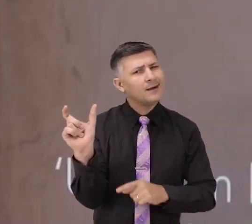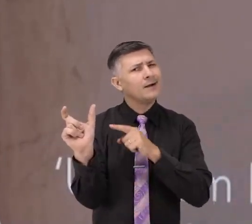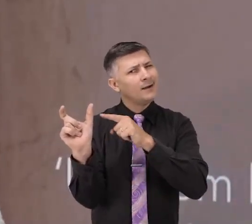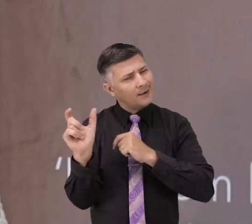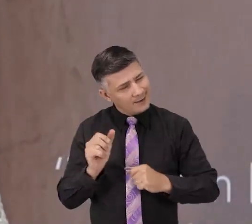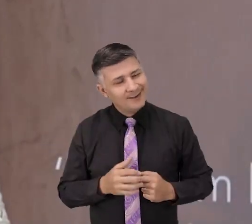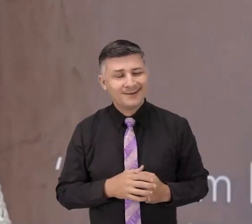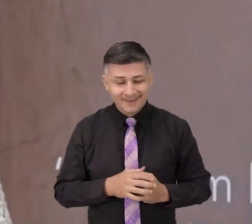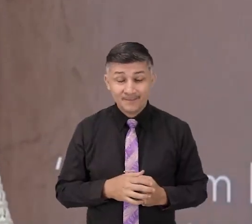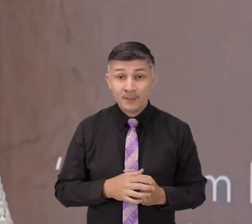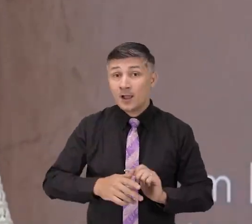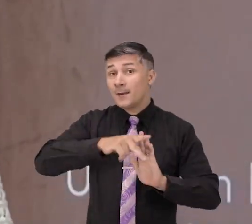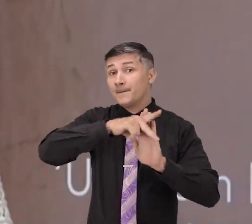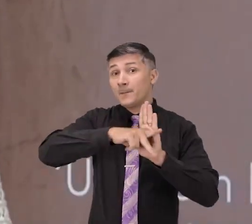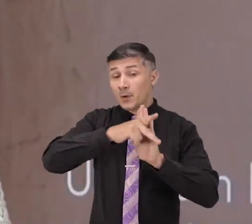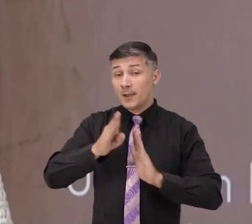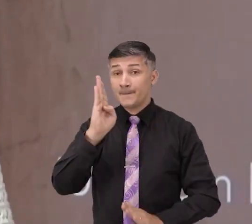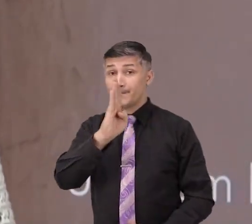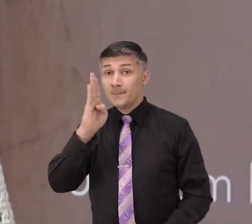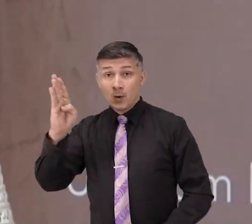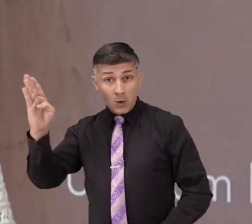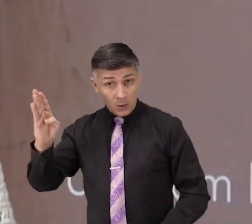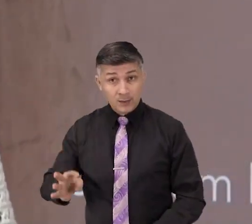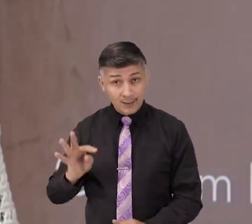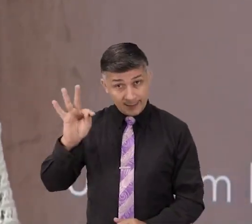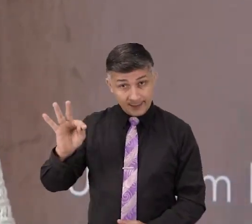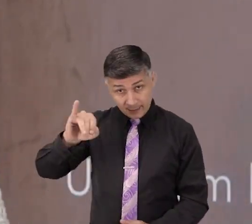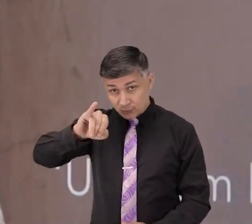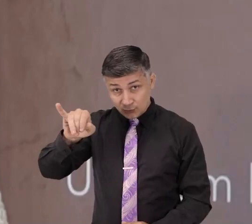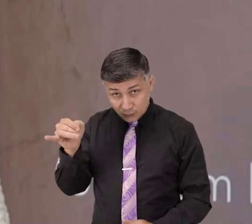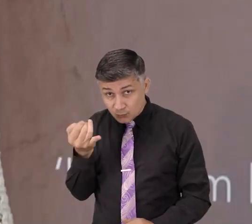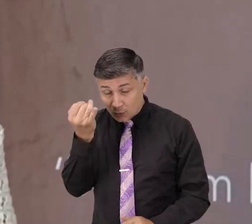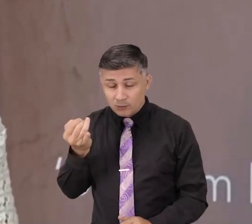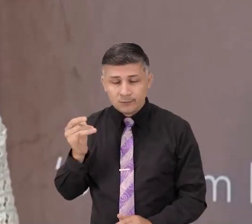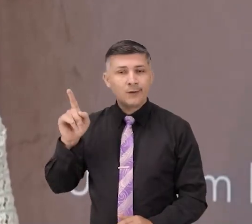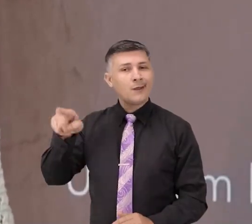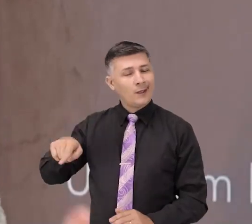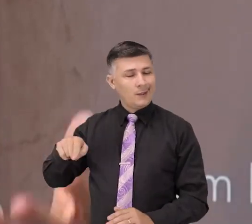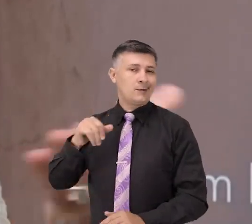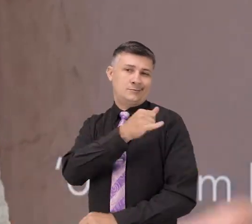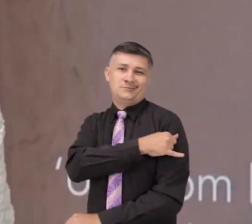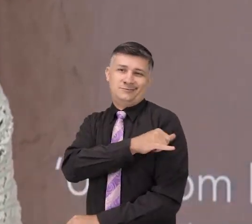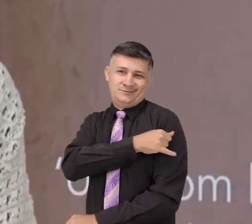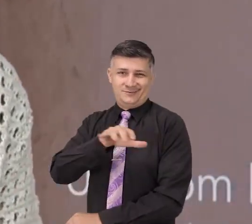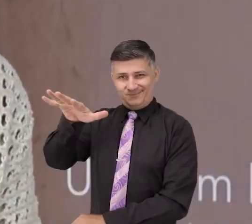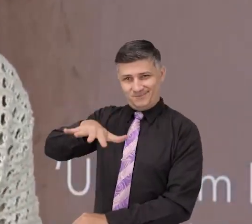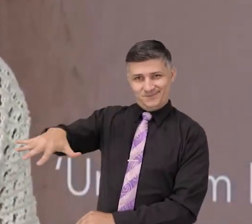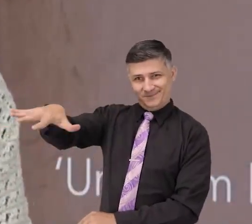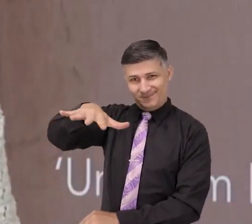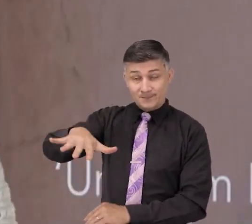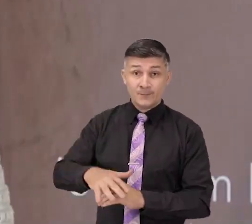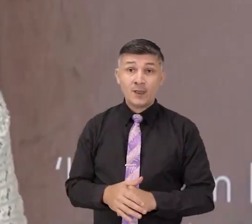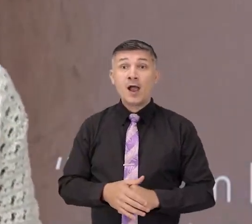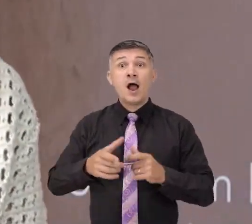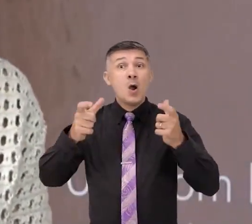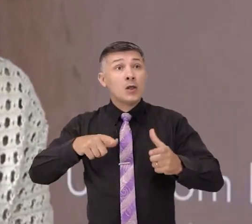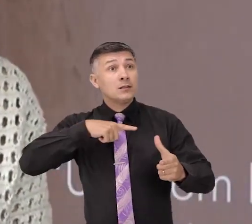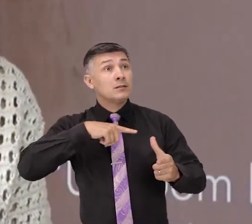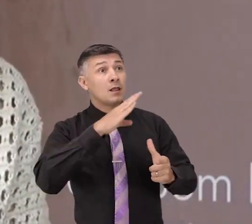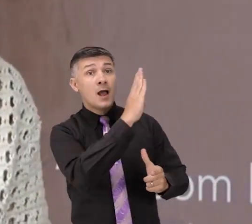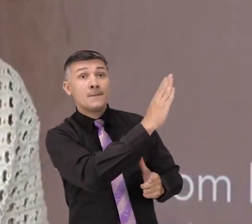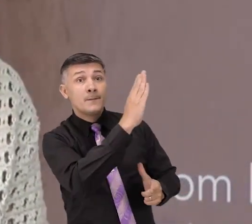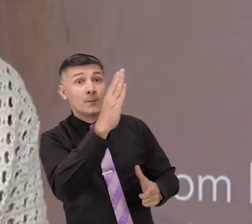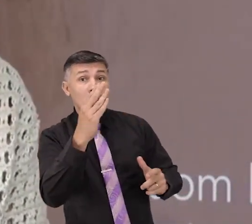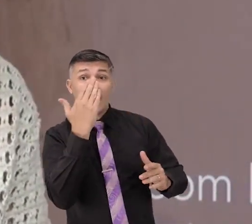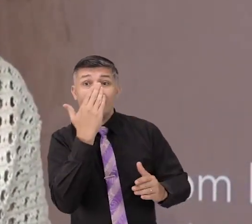projeto da nossa Biblioteca do Tribunal de Justiça do Rio de Janeiro, juntamente com a Emerge. Nós estamos aqui na antessala